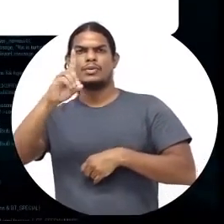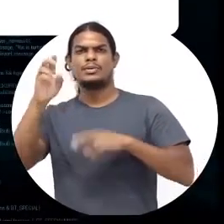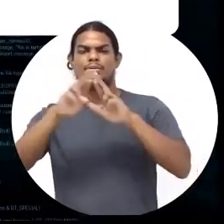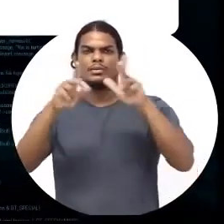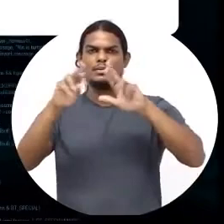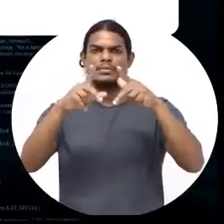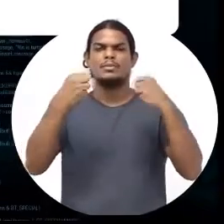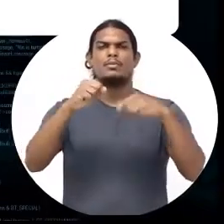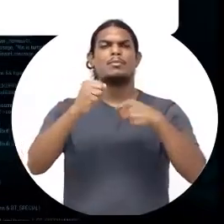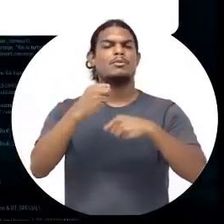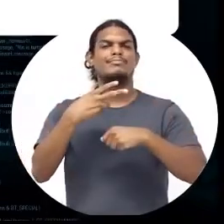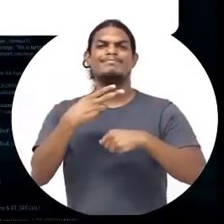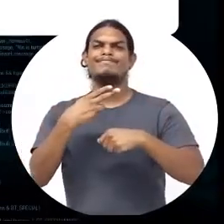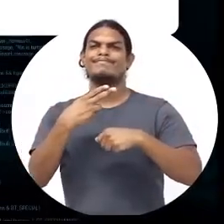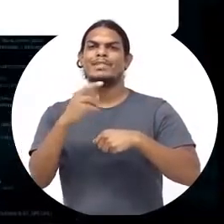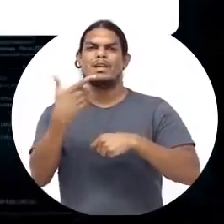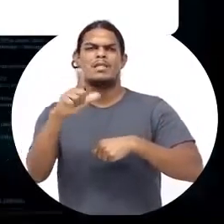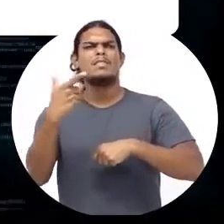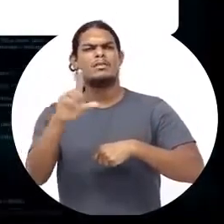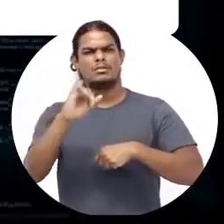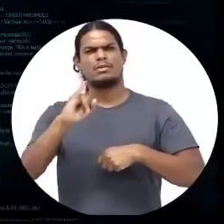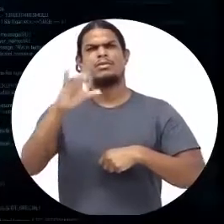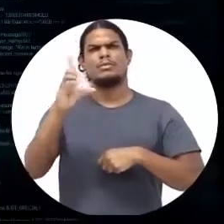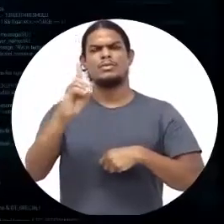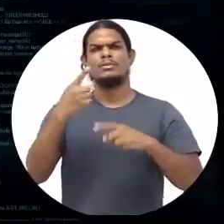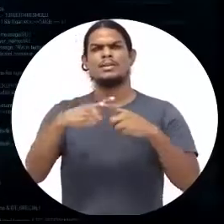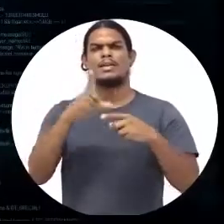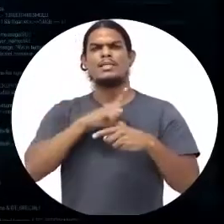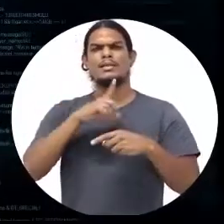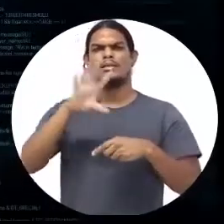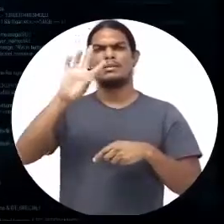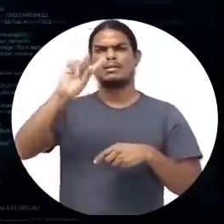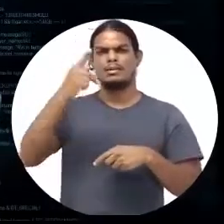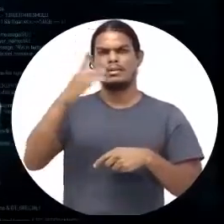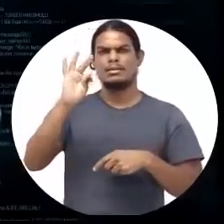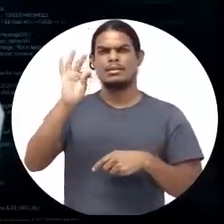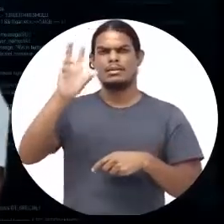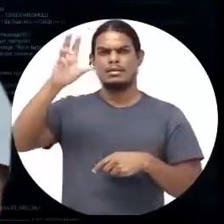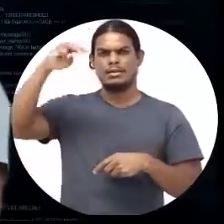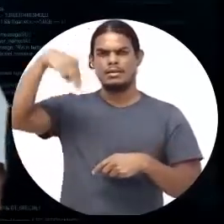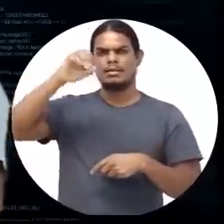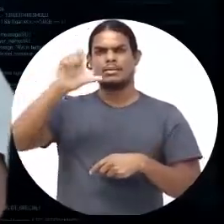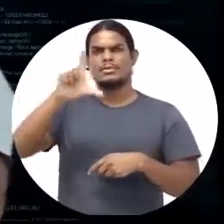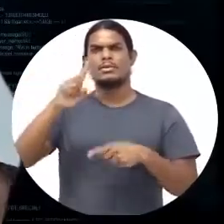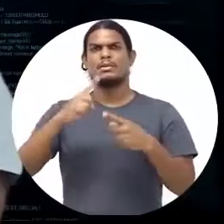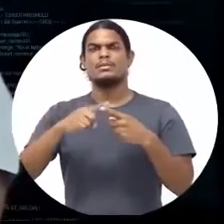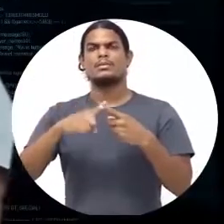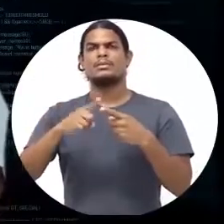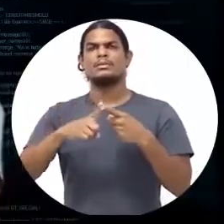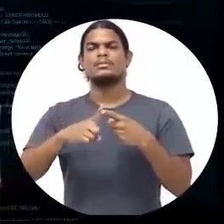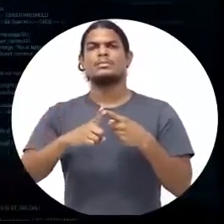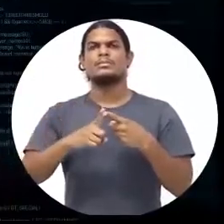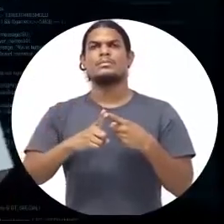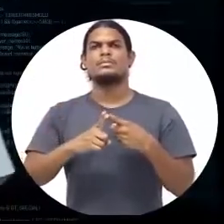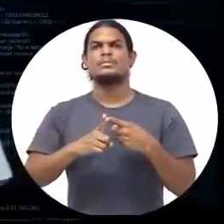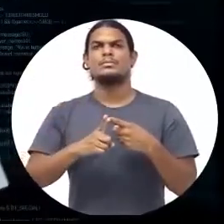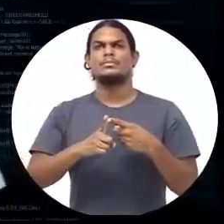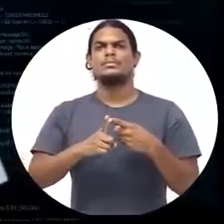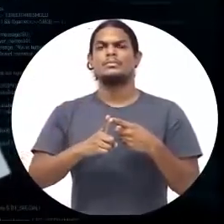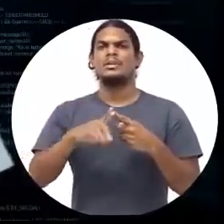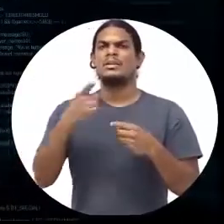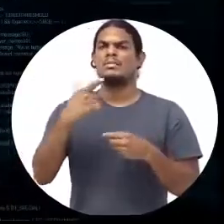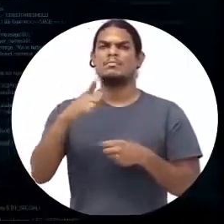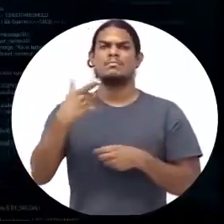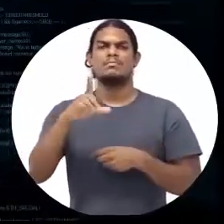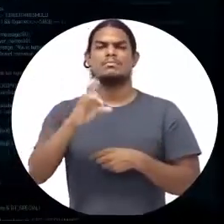ID. Feito no nosso exemplo, a gente tinha o HTML e a tag HTML e a tag body que não tinham